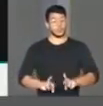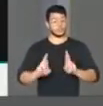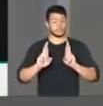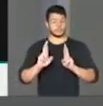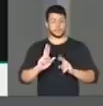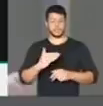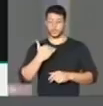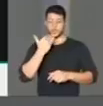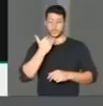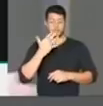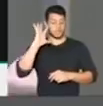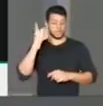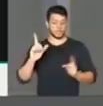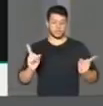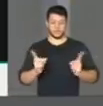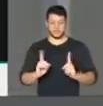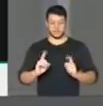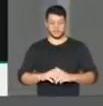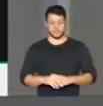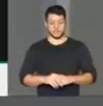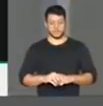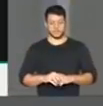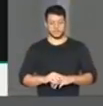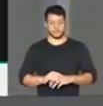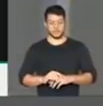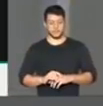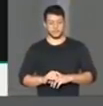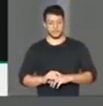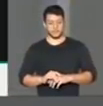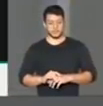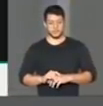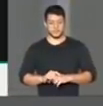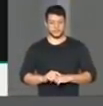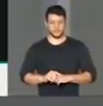lá e não no nosso colo, porque nós não podemos ser carrasco de trabalhador. Muito obrigado, presidente.